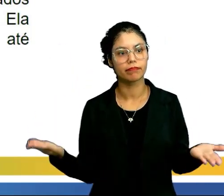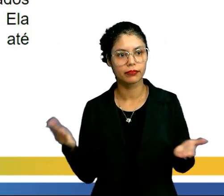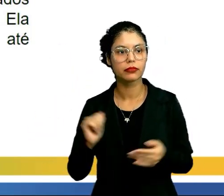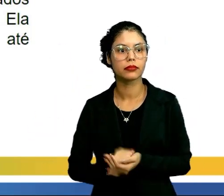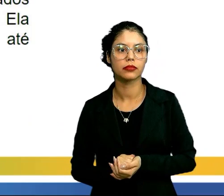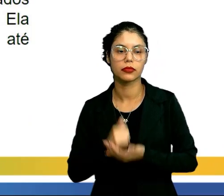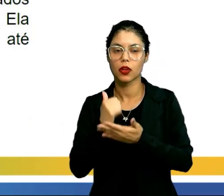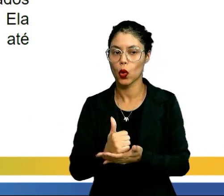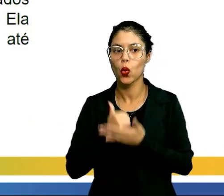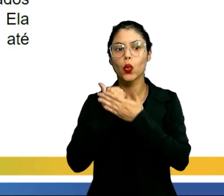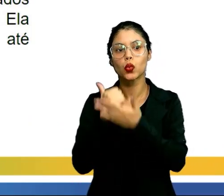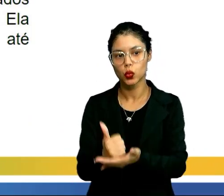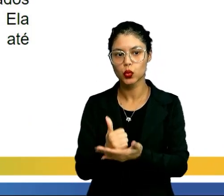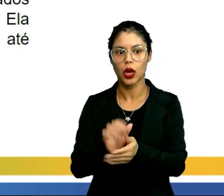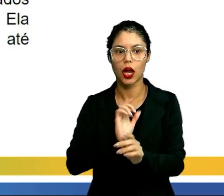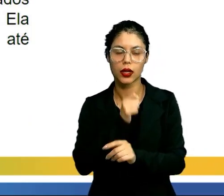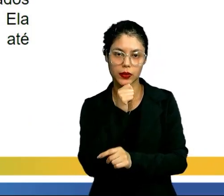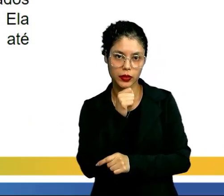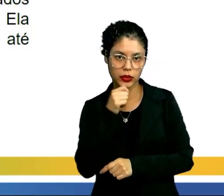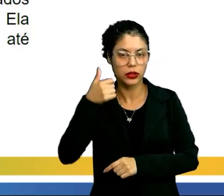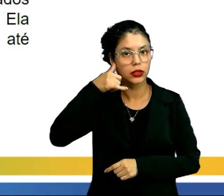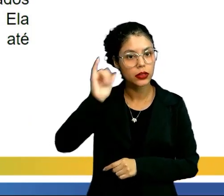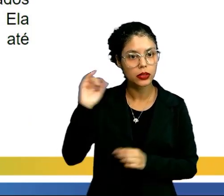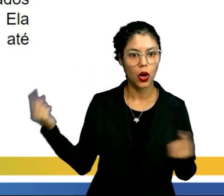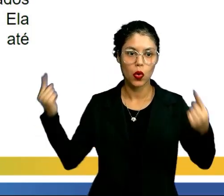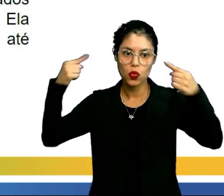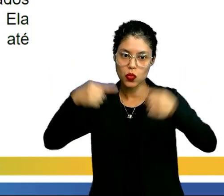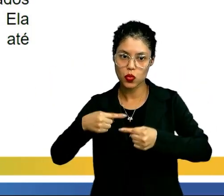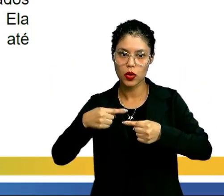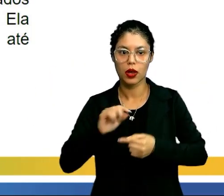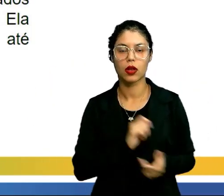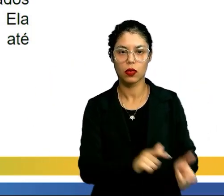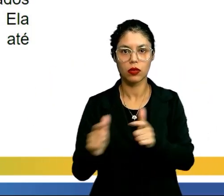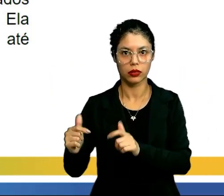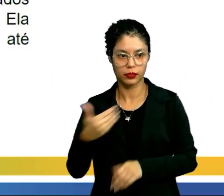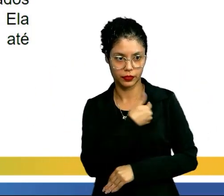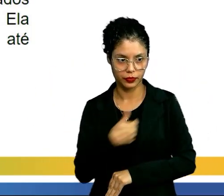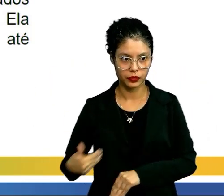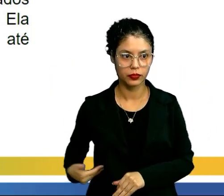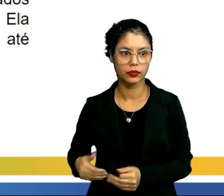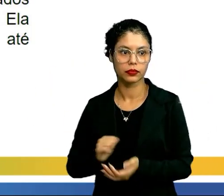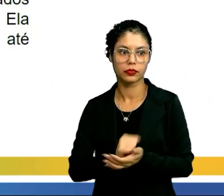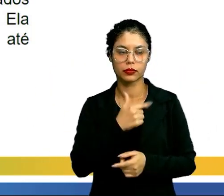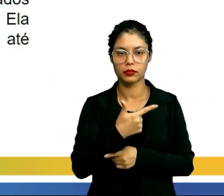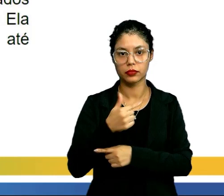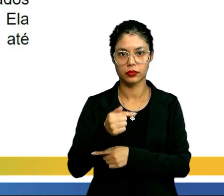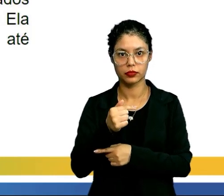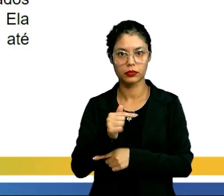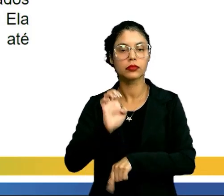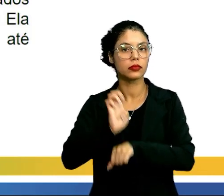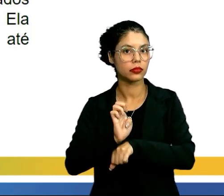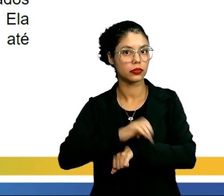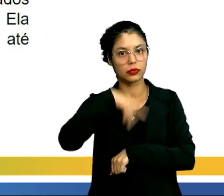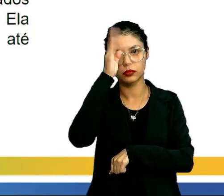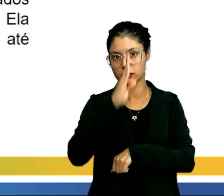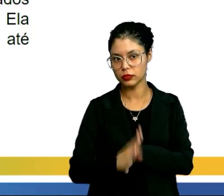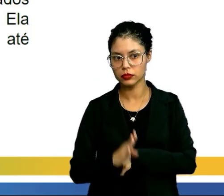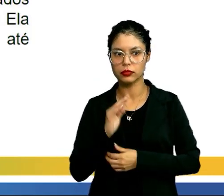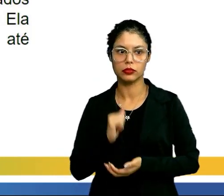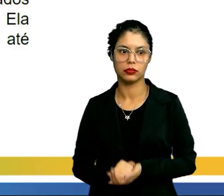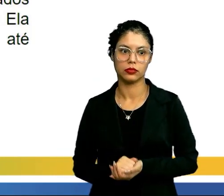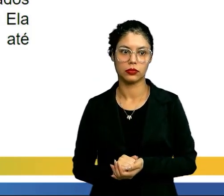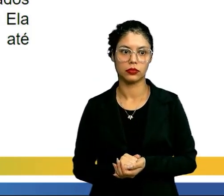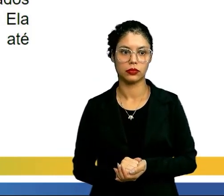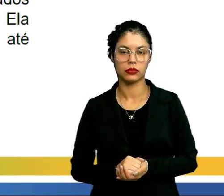cigarro. Ao apoiar uma medida provisória para combater o fumo em locais públicos nos 27 estados brasileiros,